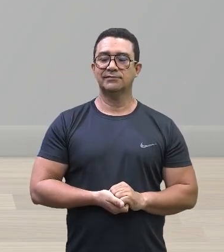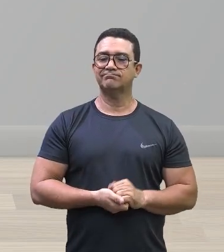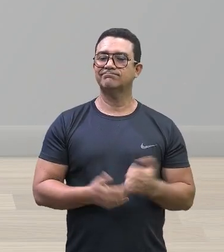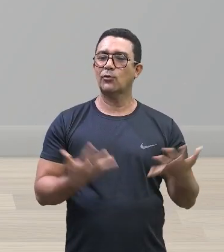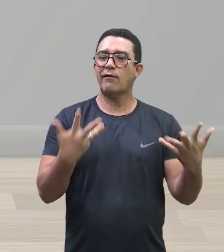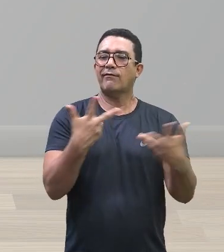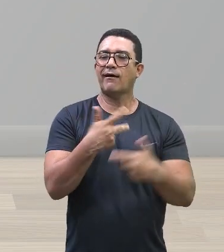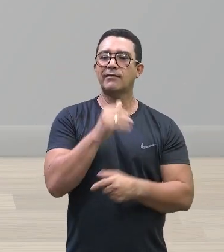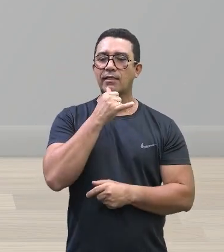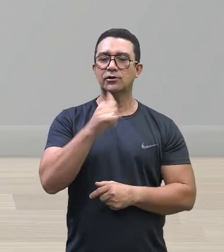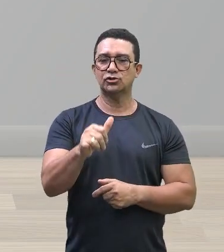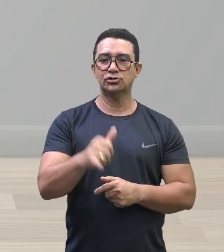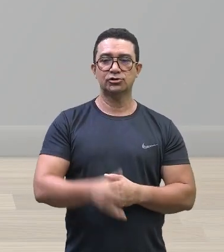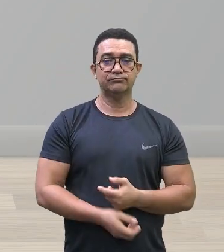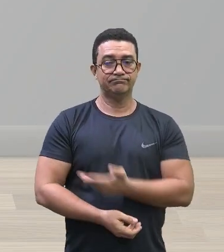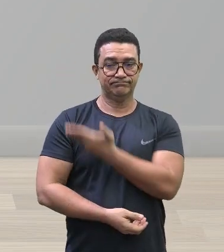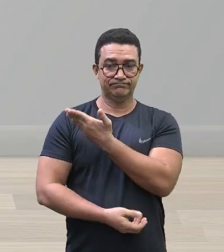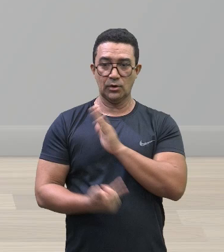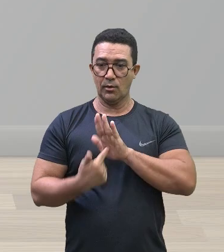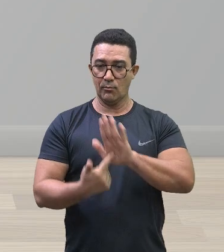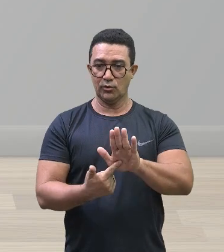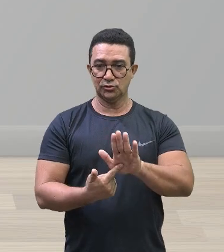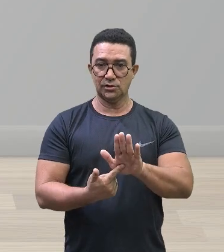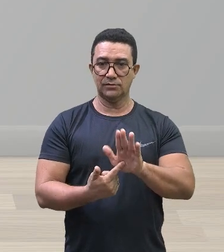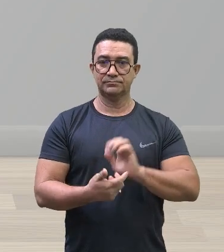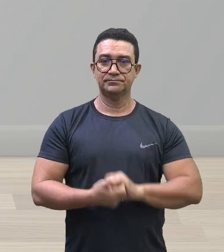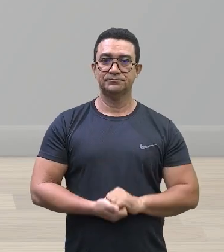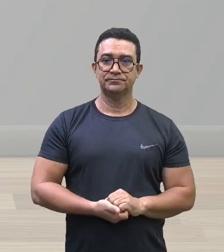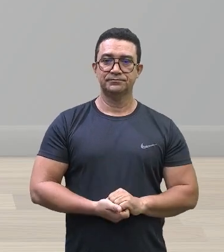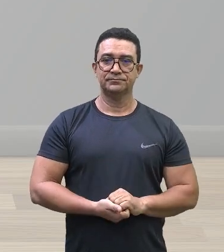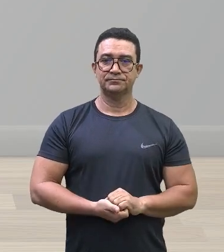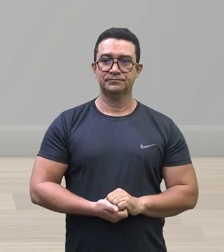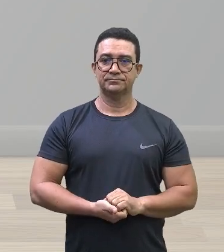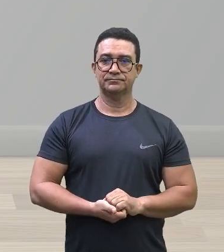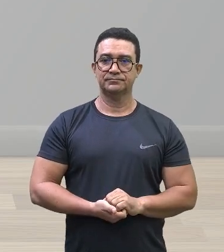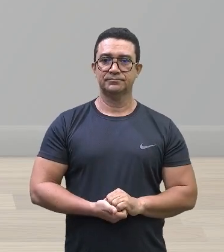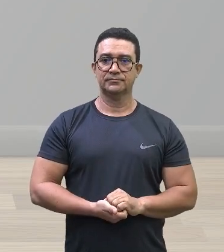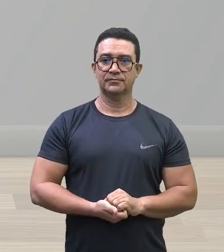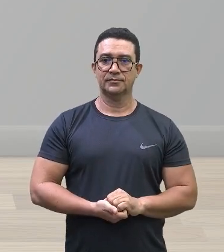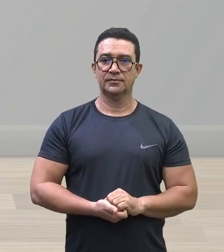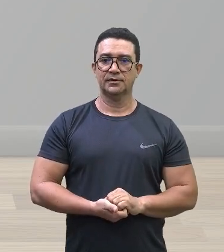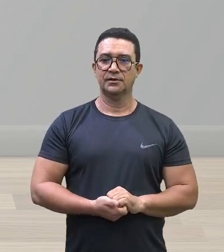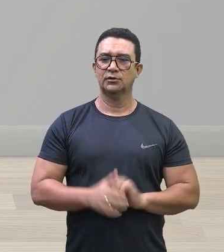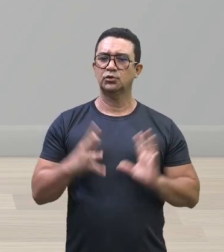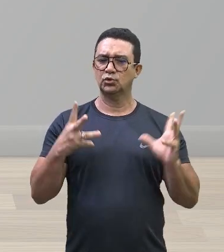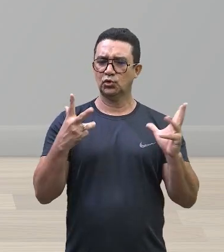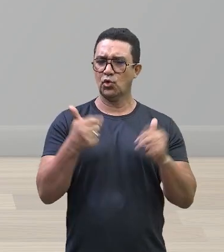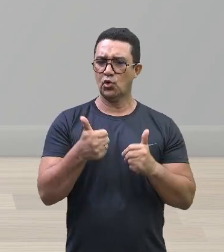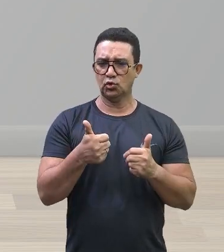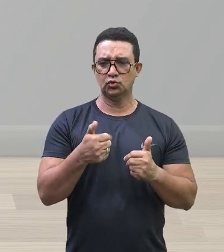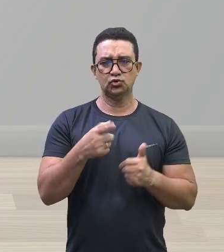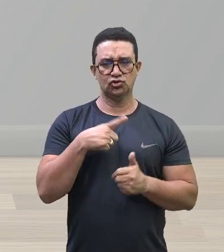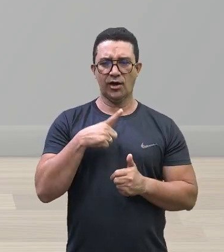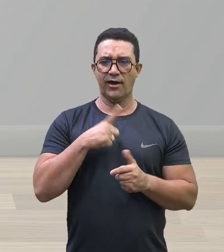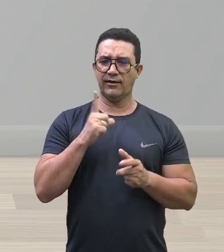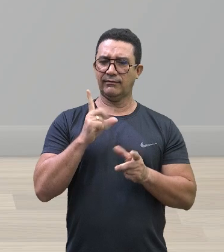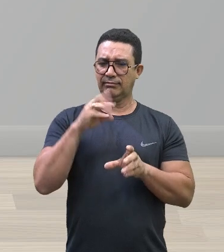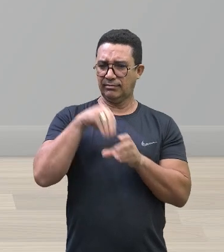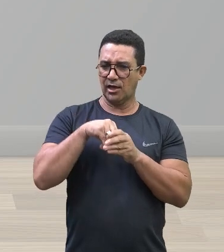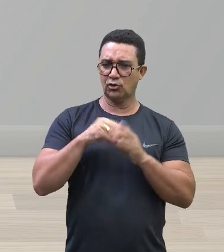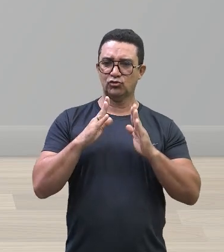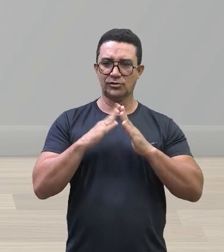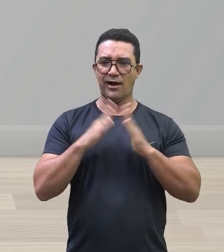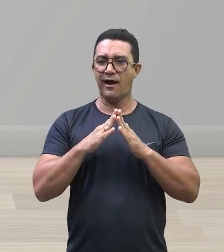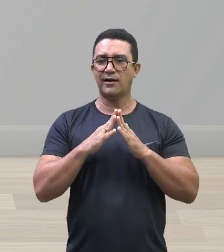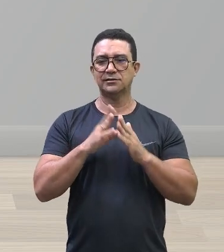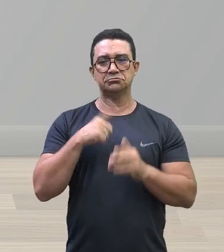Então, a eficiência energética, e eu trago como exemplo para vocês o que provavelmente todos aí têm em casa, ou boa